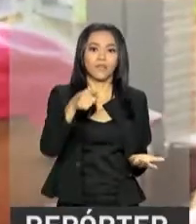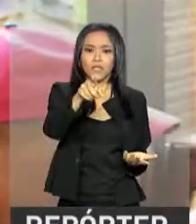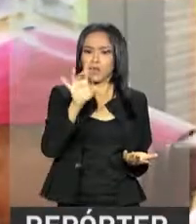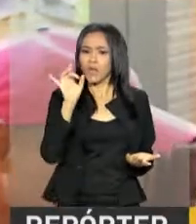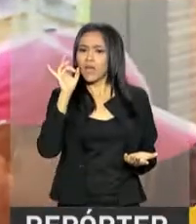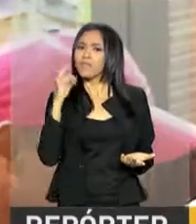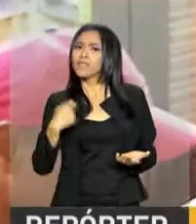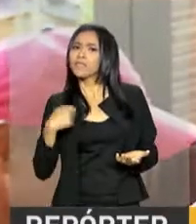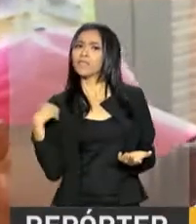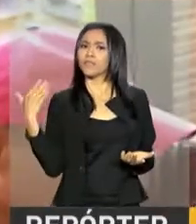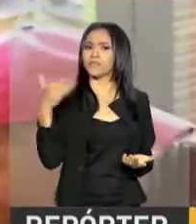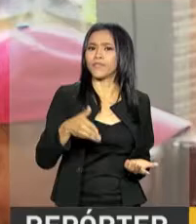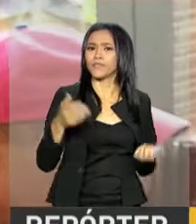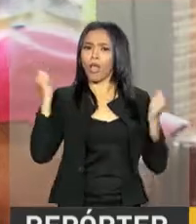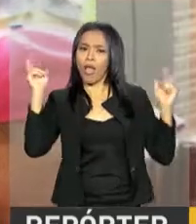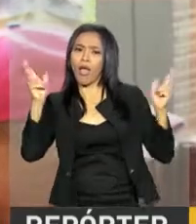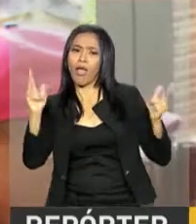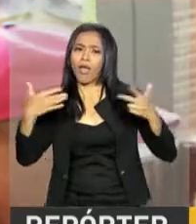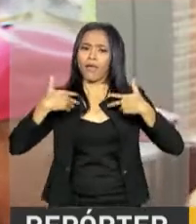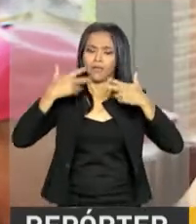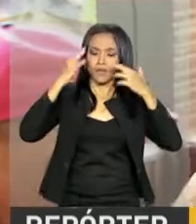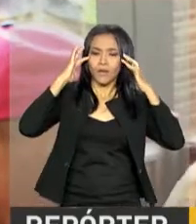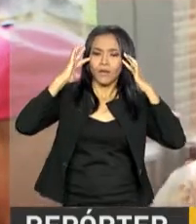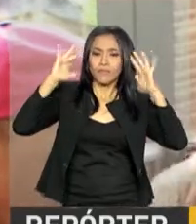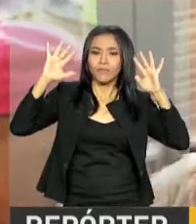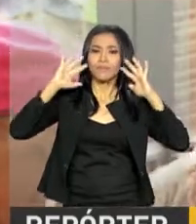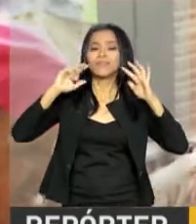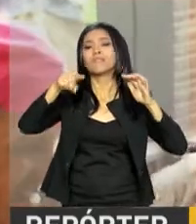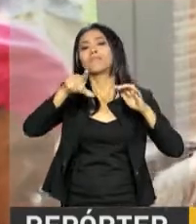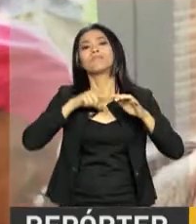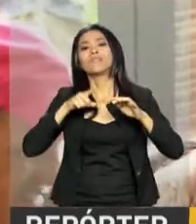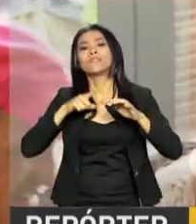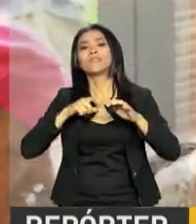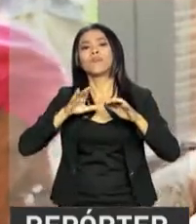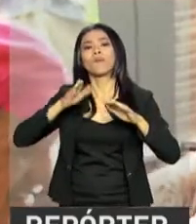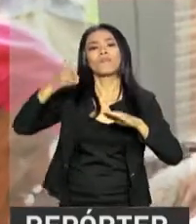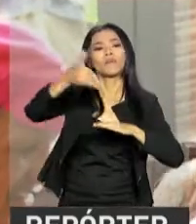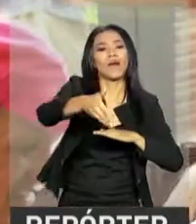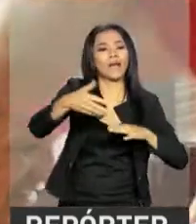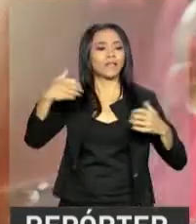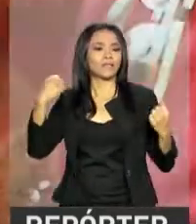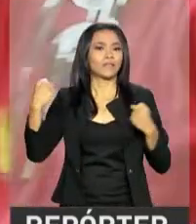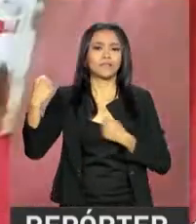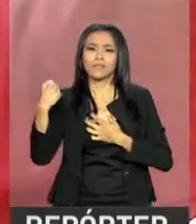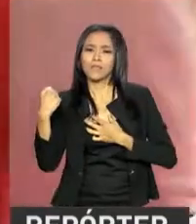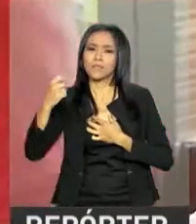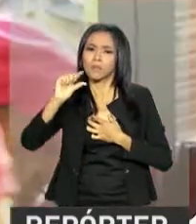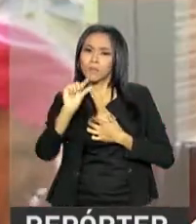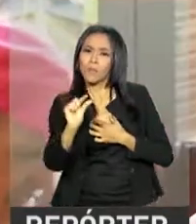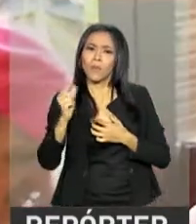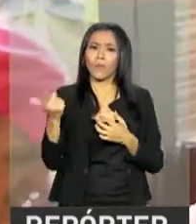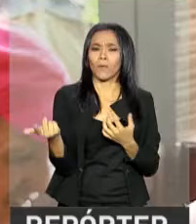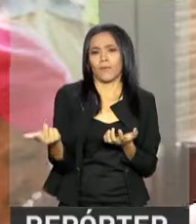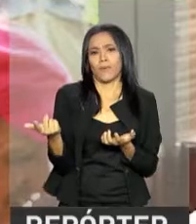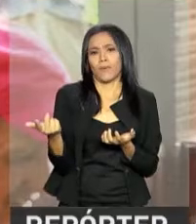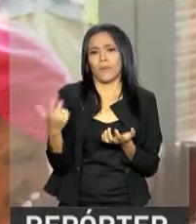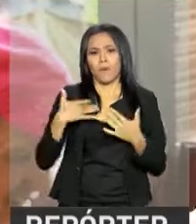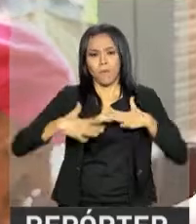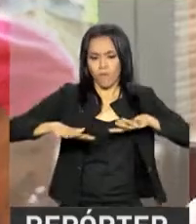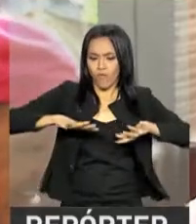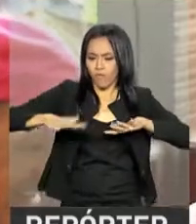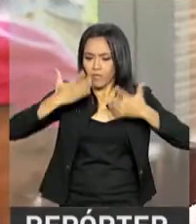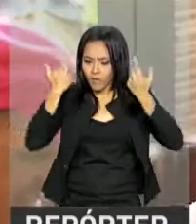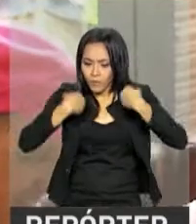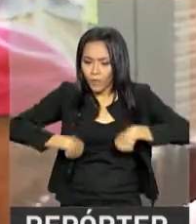se divertir. Tem muita sociedade aí dos idosos. A pessoa vai, dança um pouco, porque aí mexe o